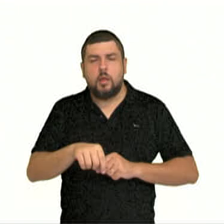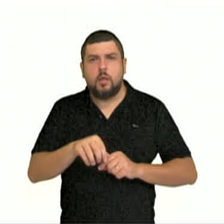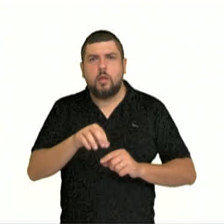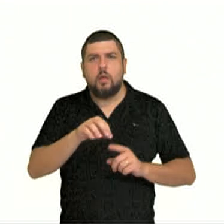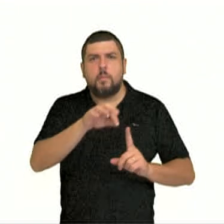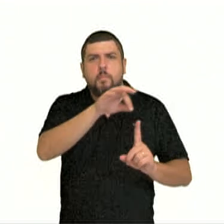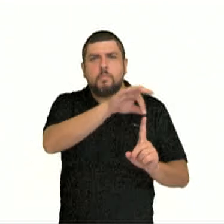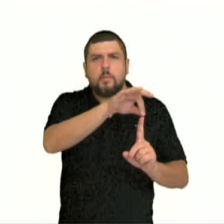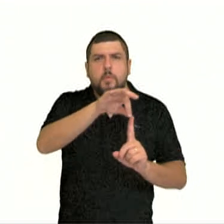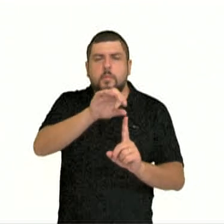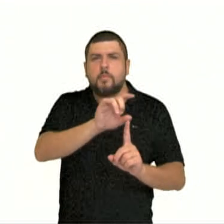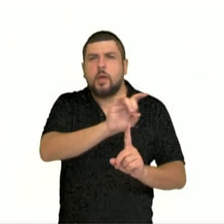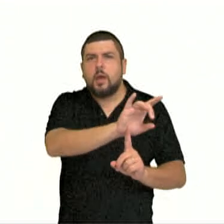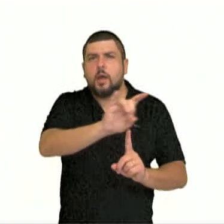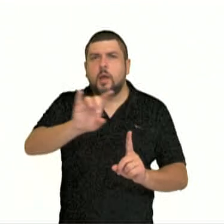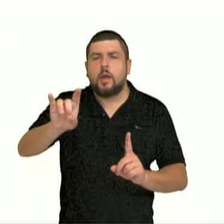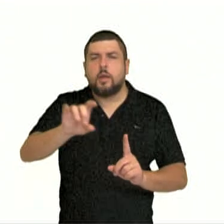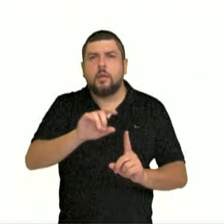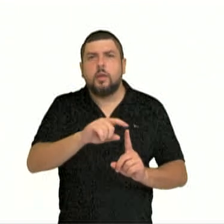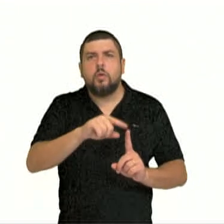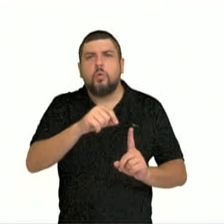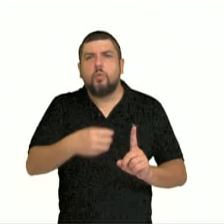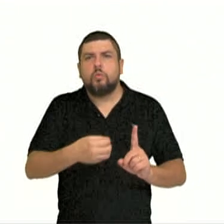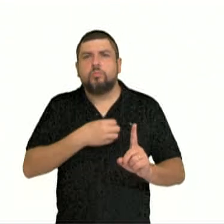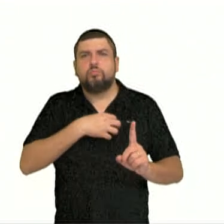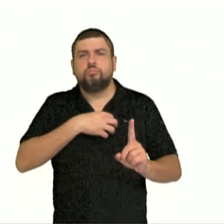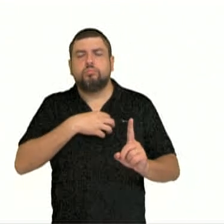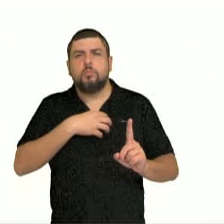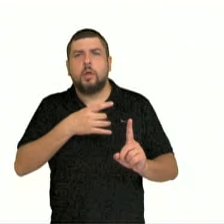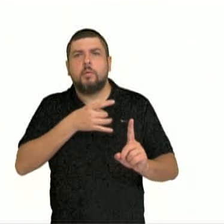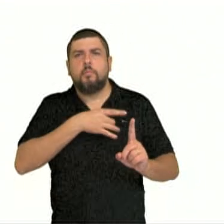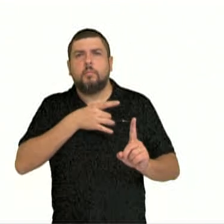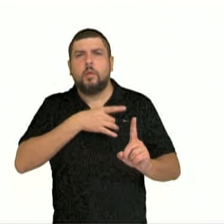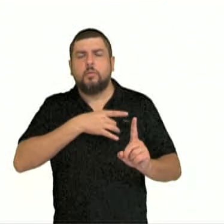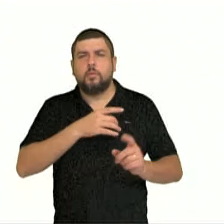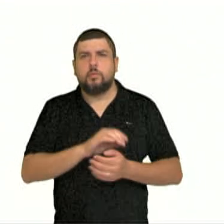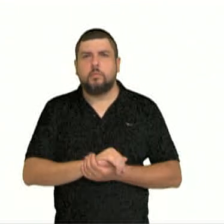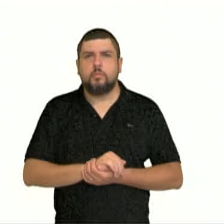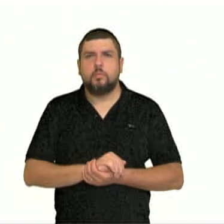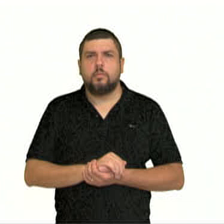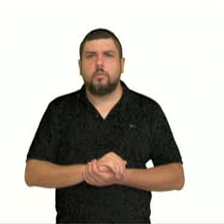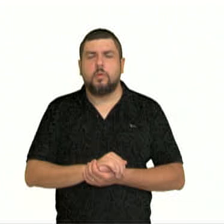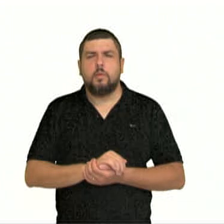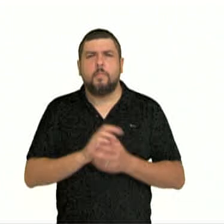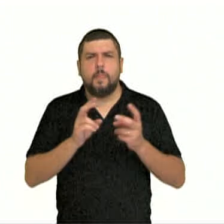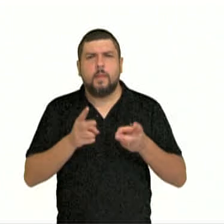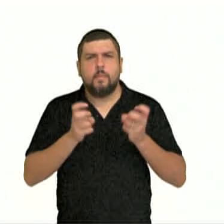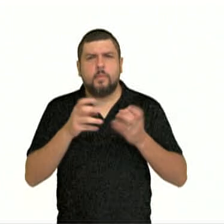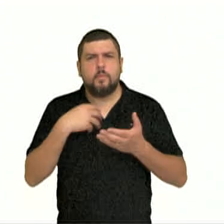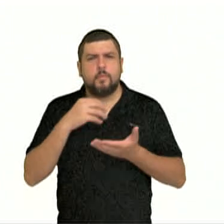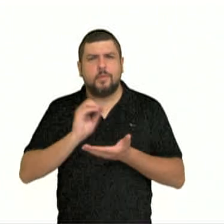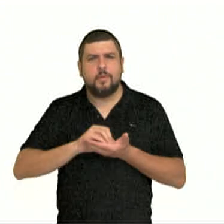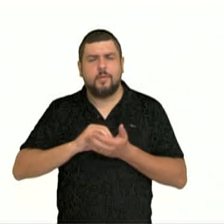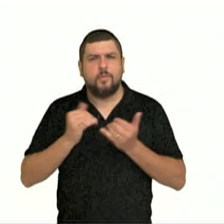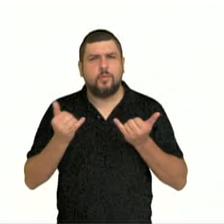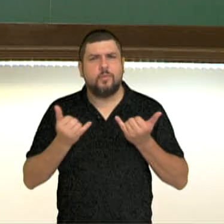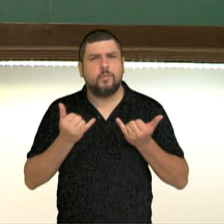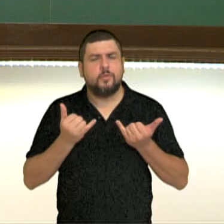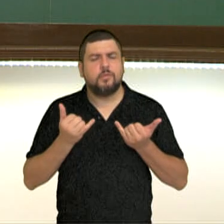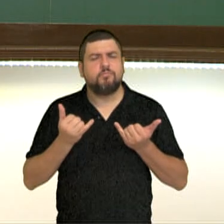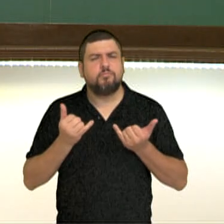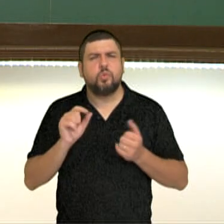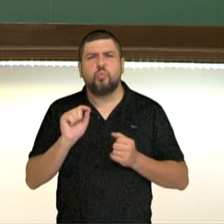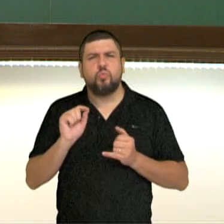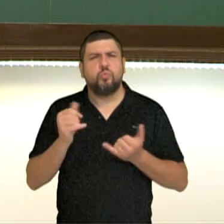sentimentos humanos. Medo, medo, medo. Você percebeu que está faltando uma informação aqui? Qual é essa informação